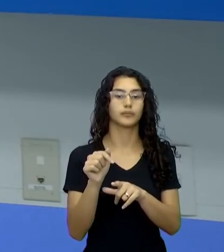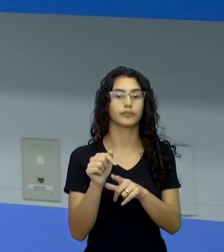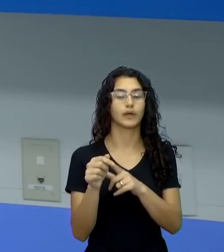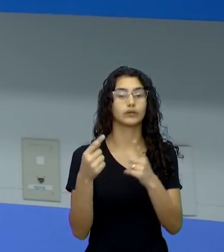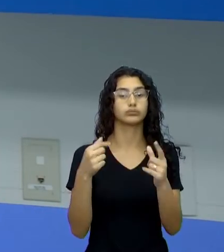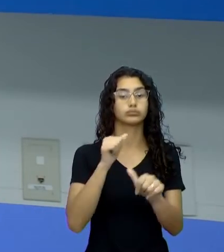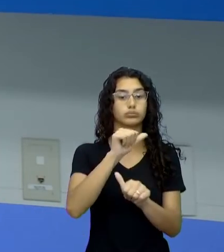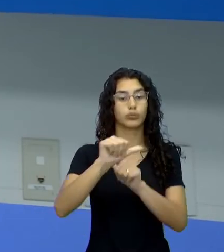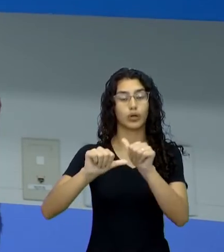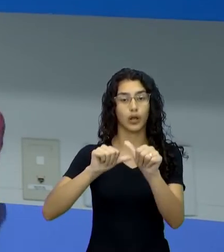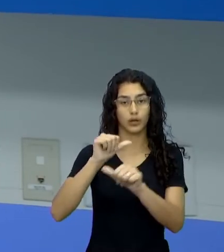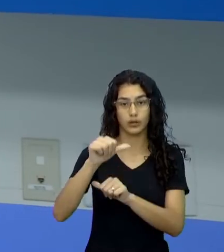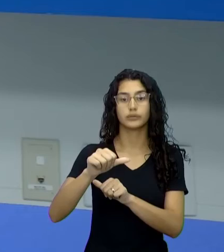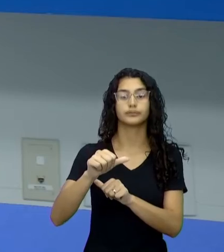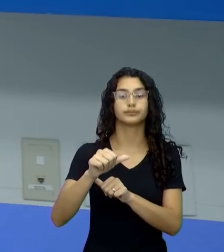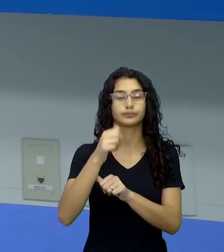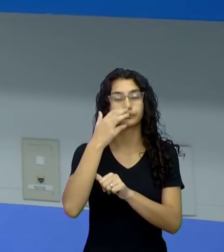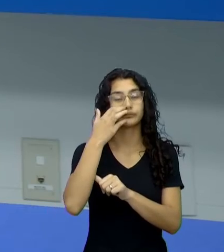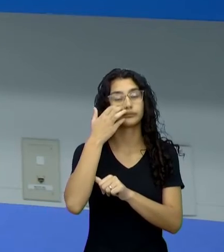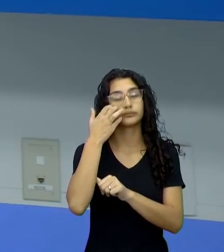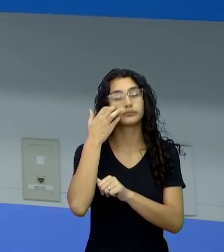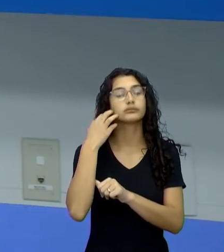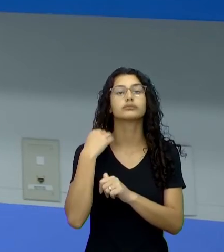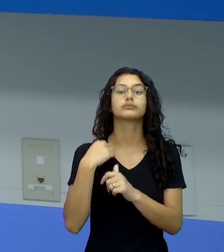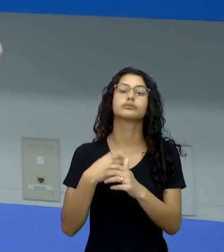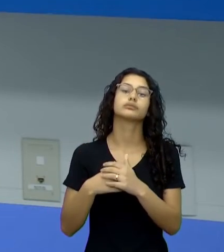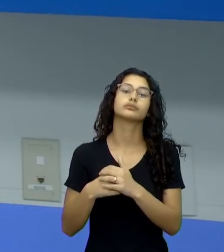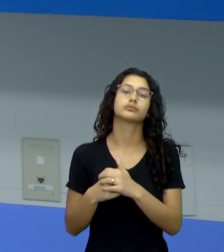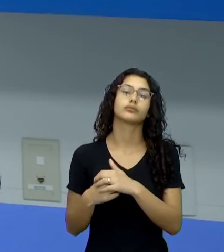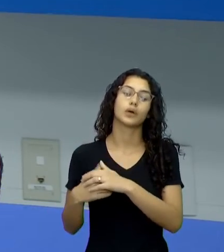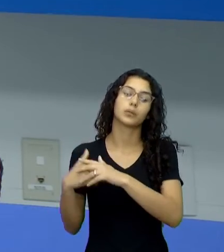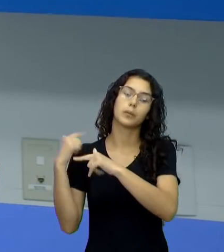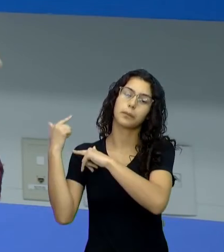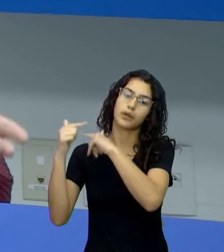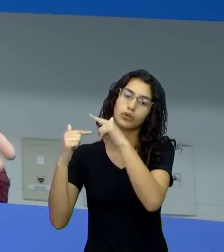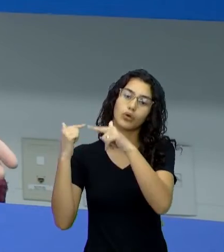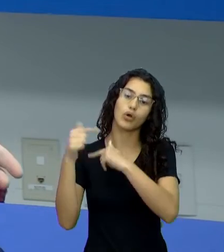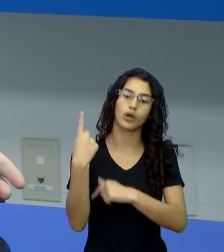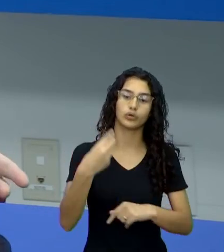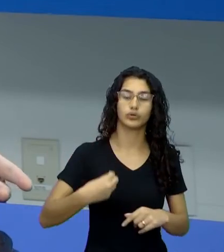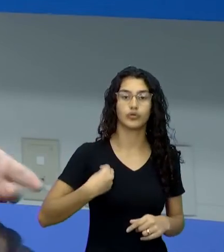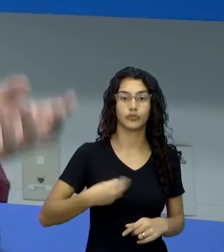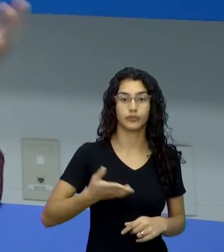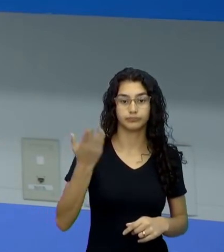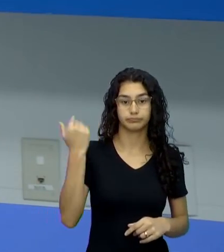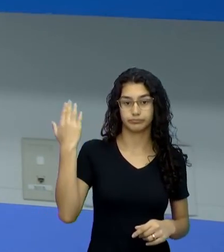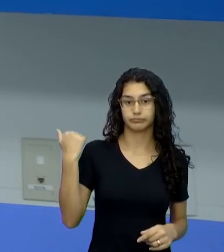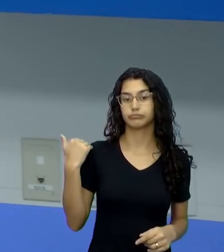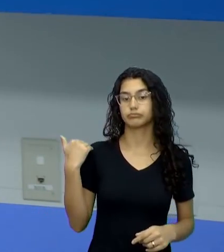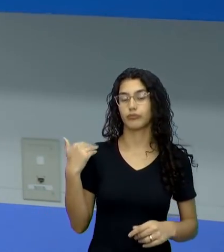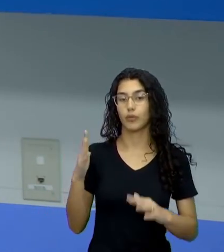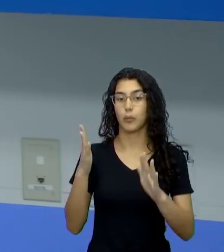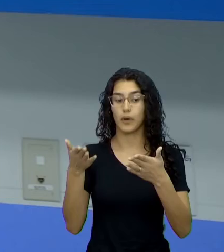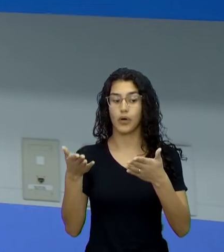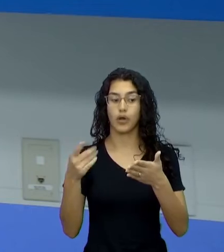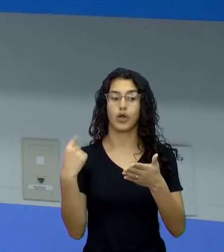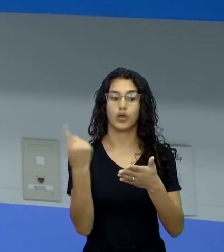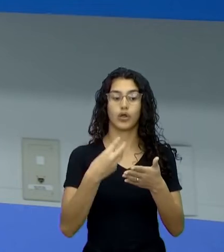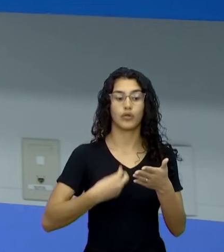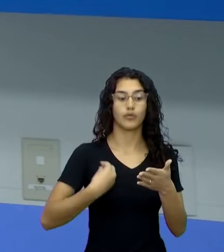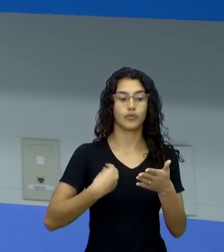transição né de uma determinada era geohistórica que a gente vivia antes para uma que a gente